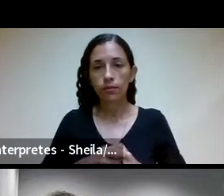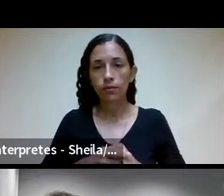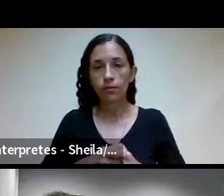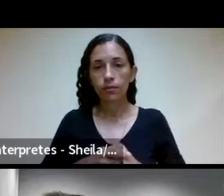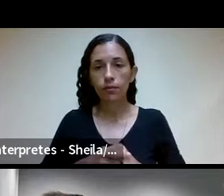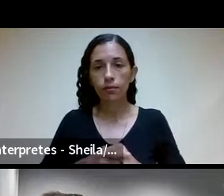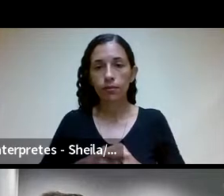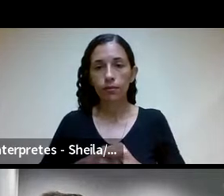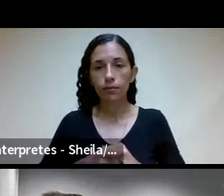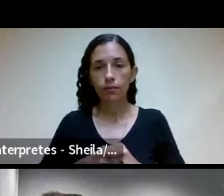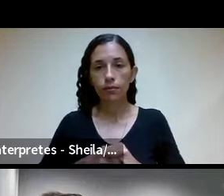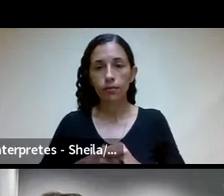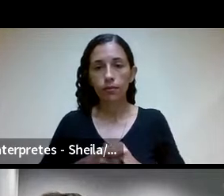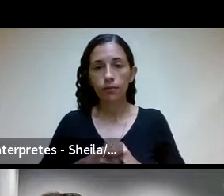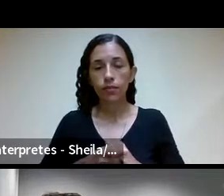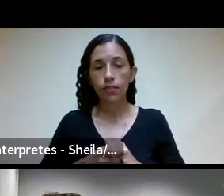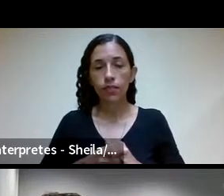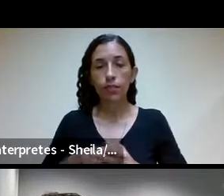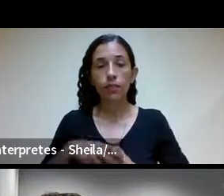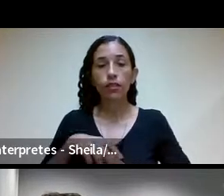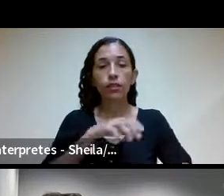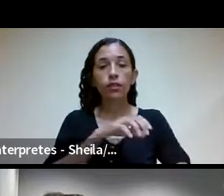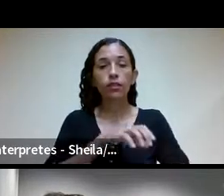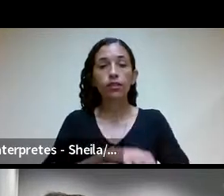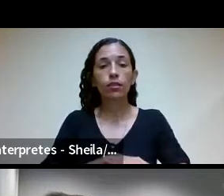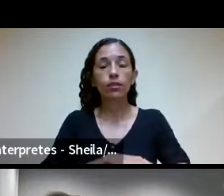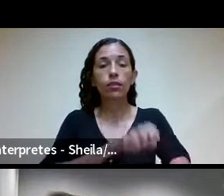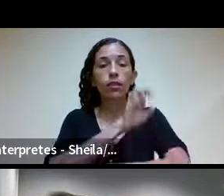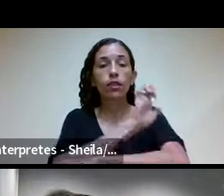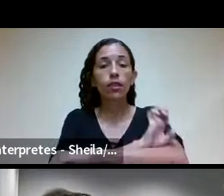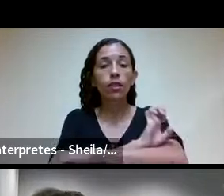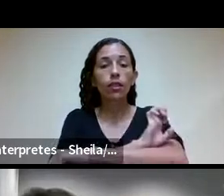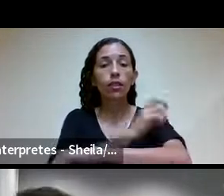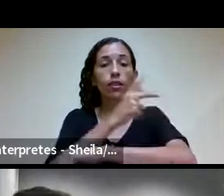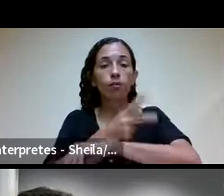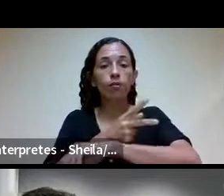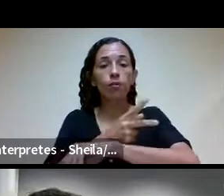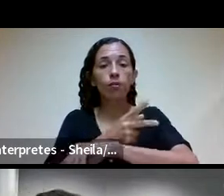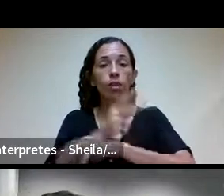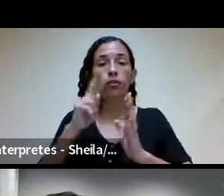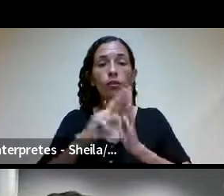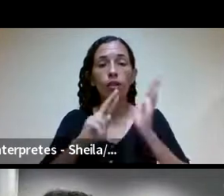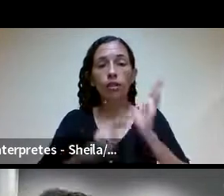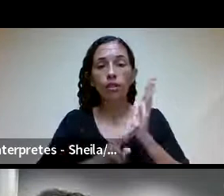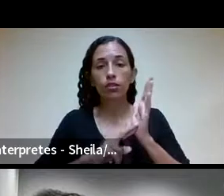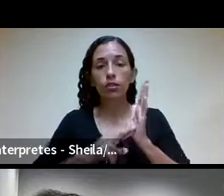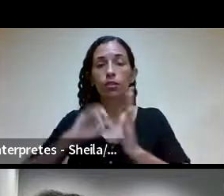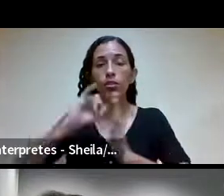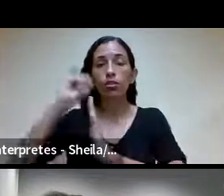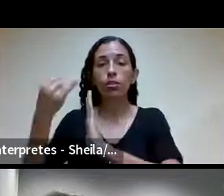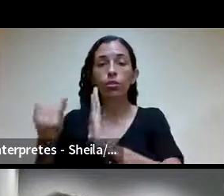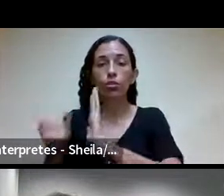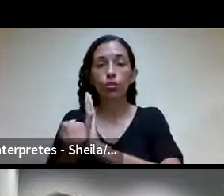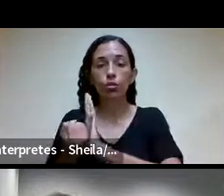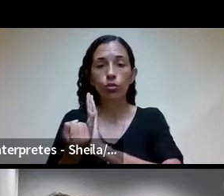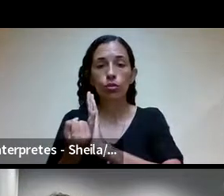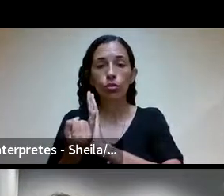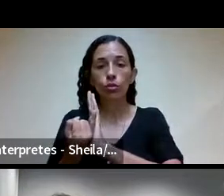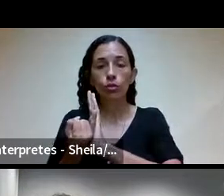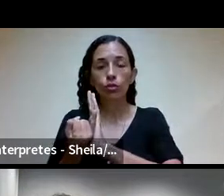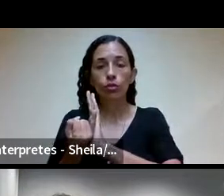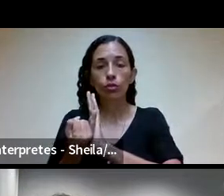Esse aqui conta o seguinte: doutora Érica é a relatora, mas diz, justificadamente, o desembargador Cláudio Santos consignou